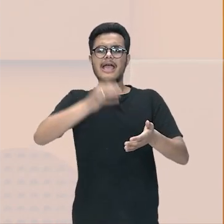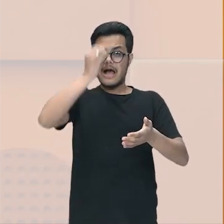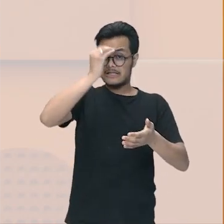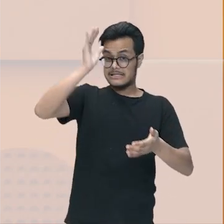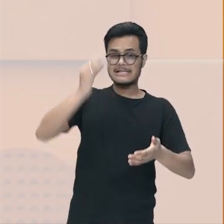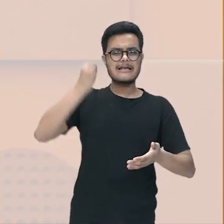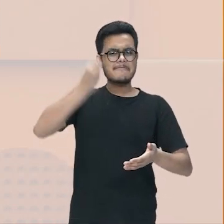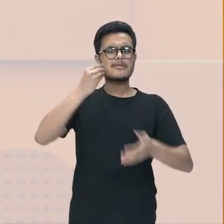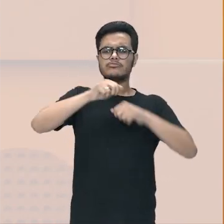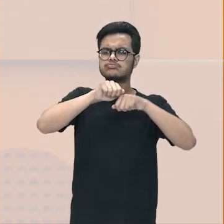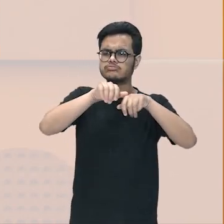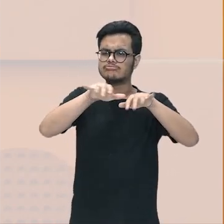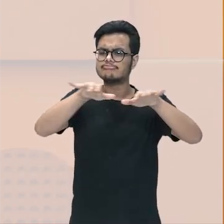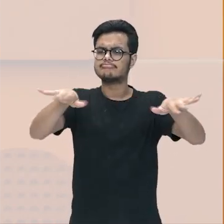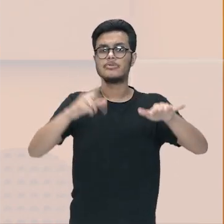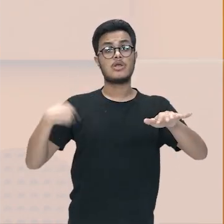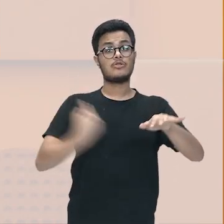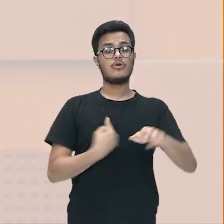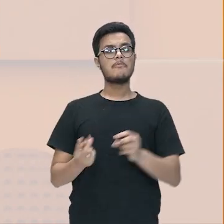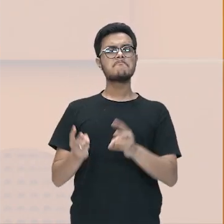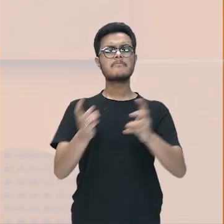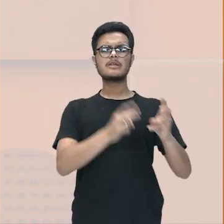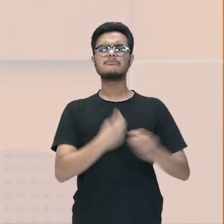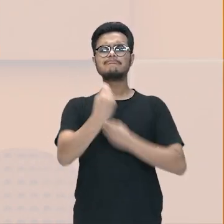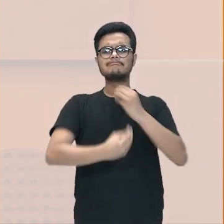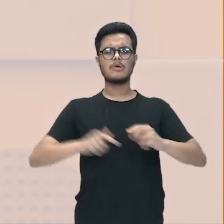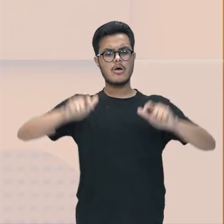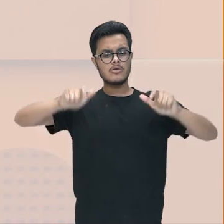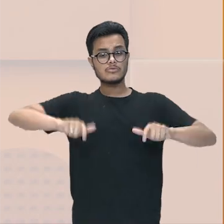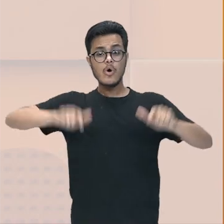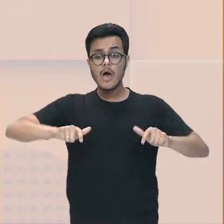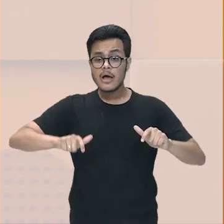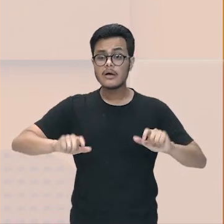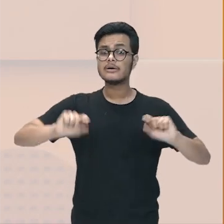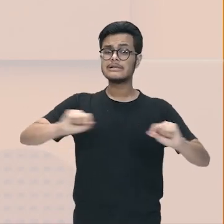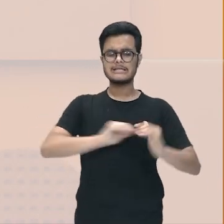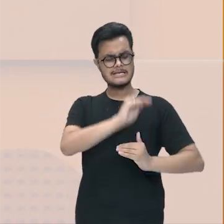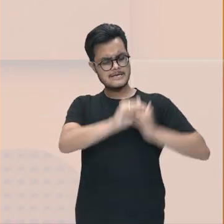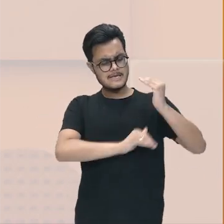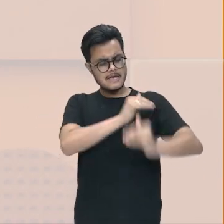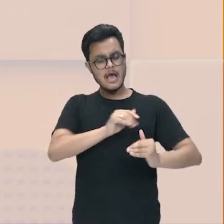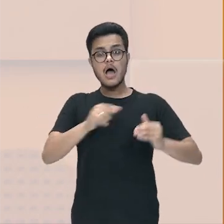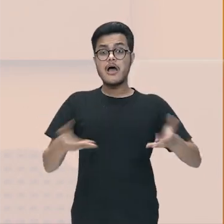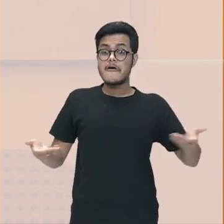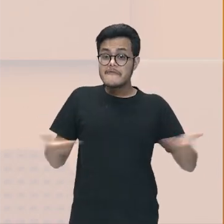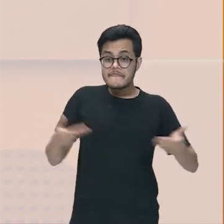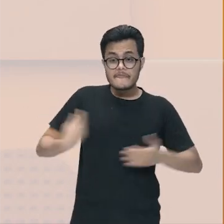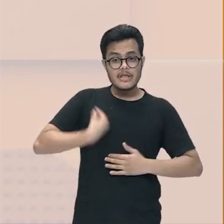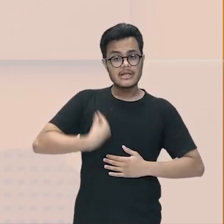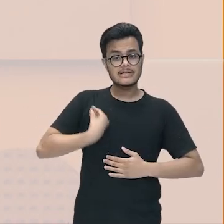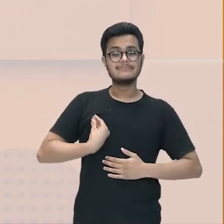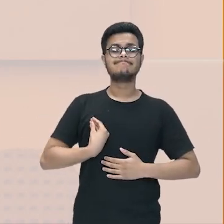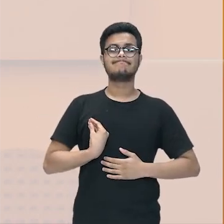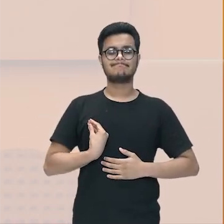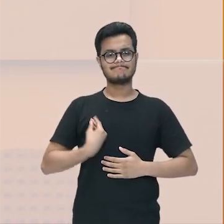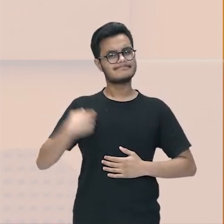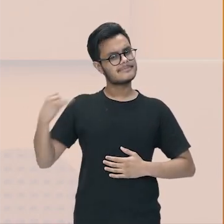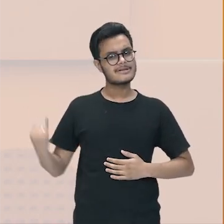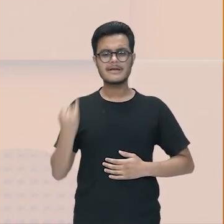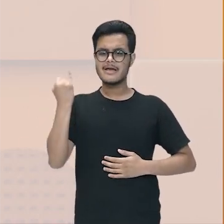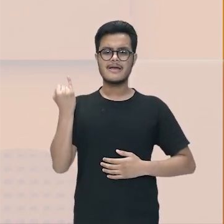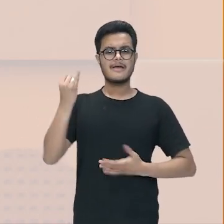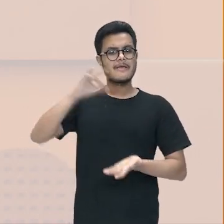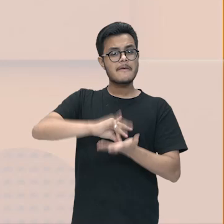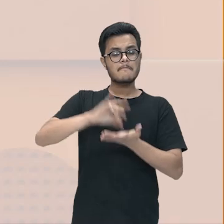perceber, né? Como que essa civilização ali, ela é presente e ela está começando, então,